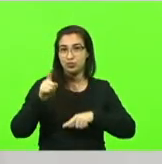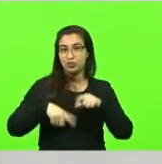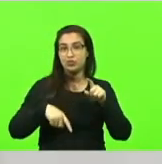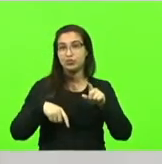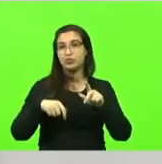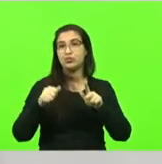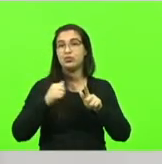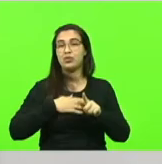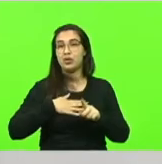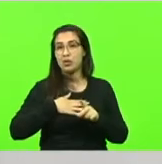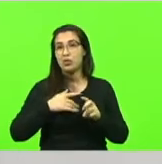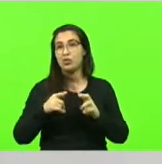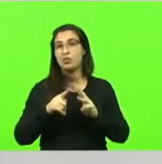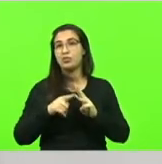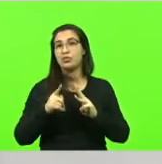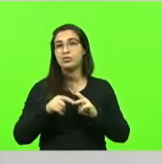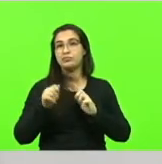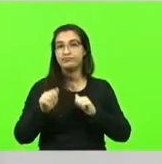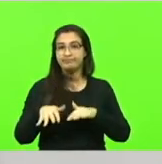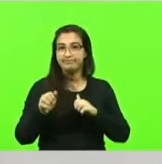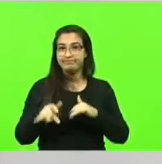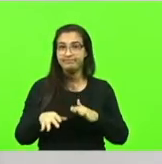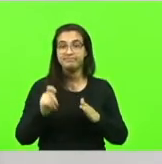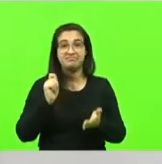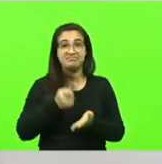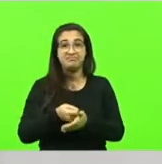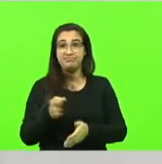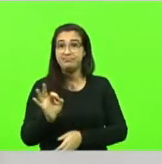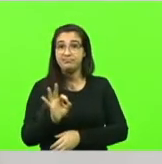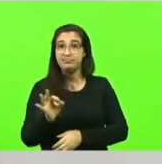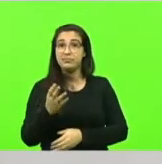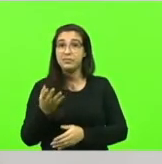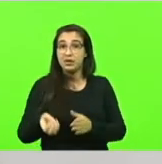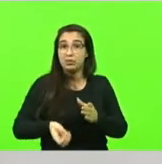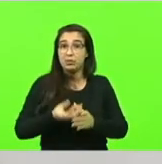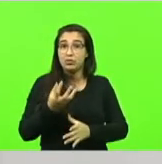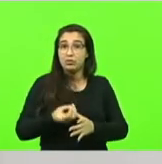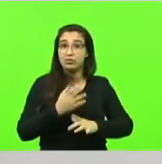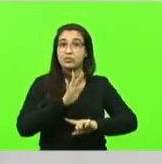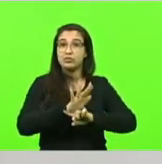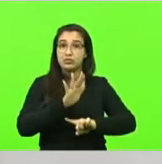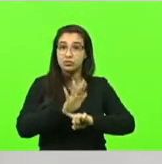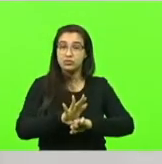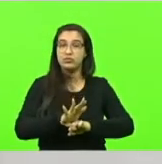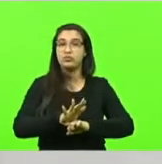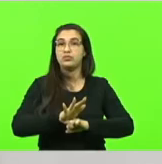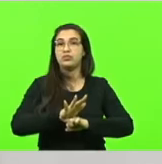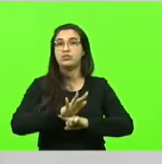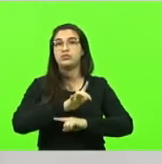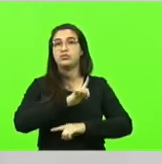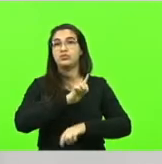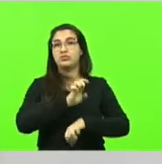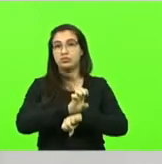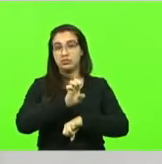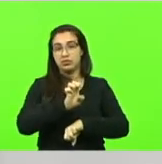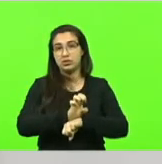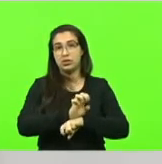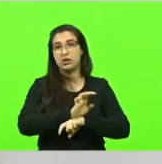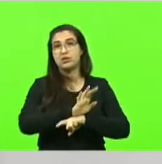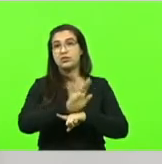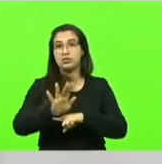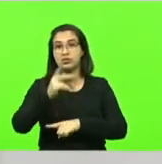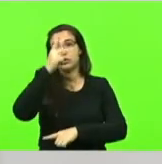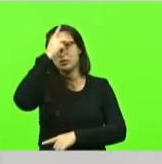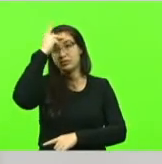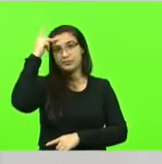foi pago. O que eles fizeram, o que eles produziram, o que eles agregaram, ajudaram o Estado, ajudaram as pessoas a não